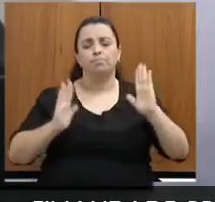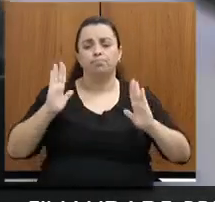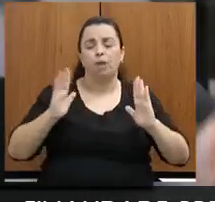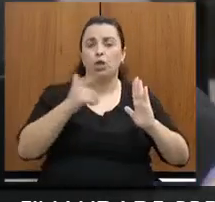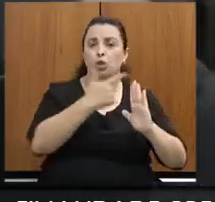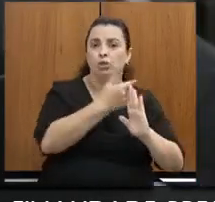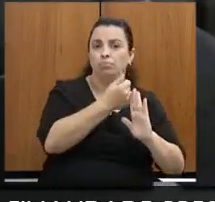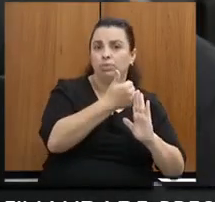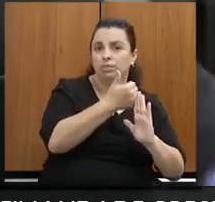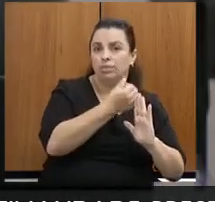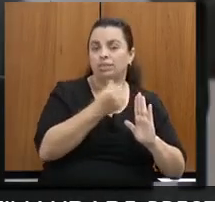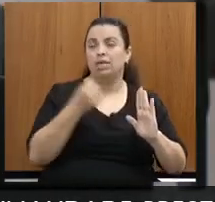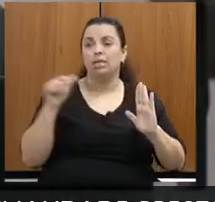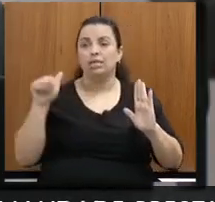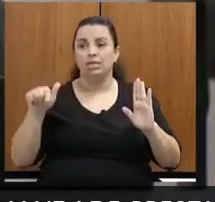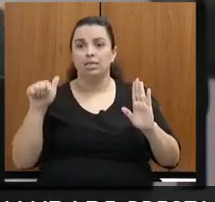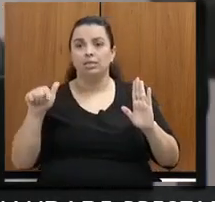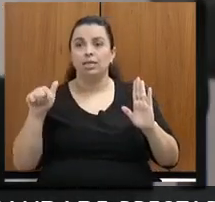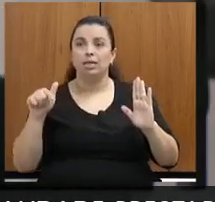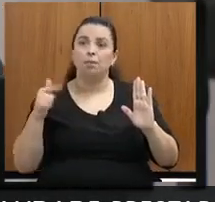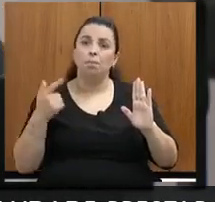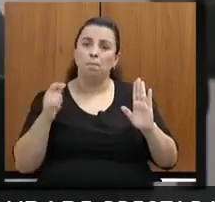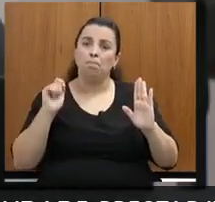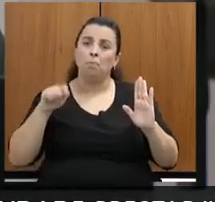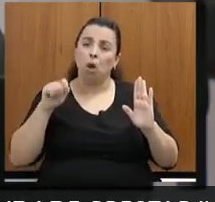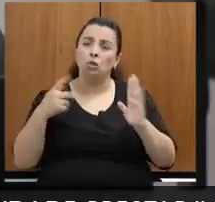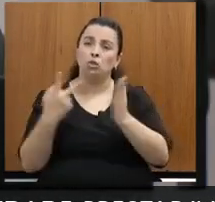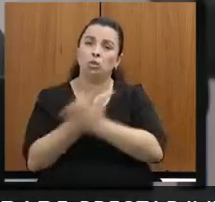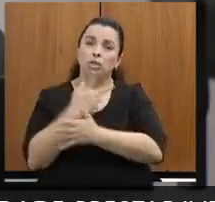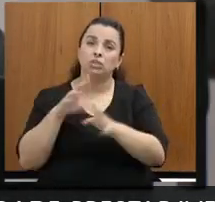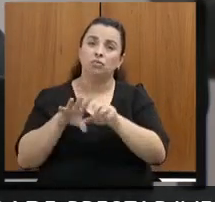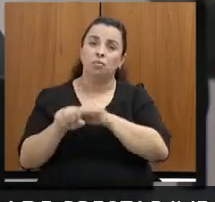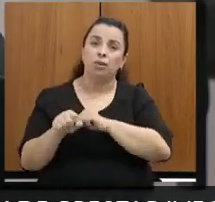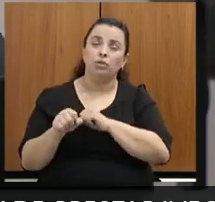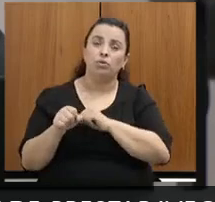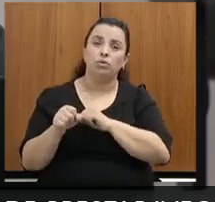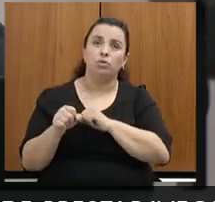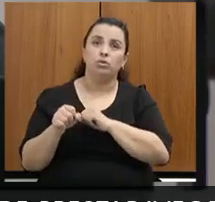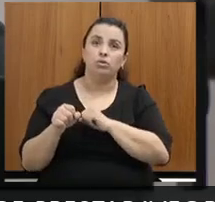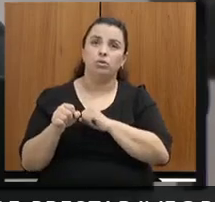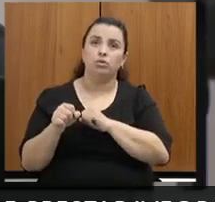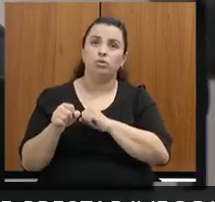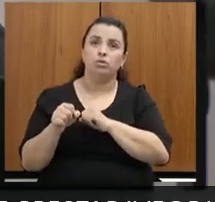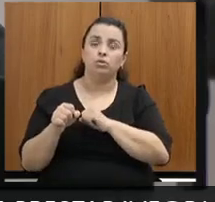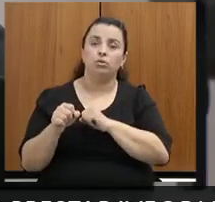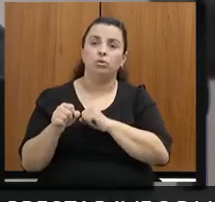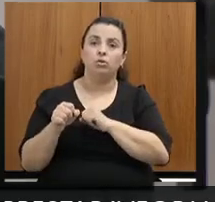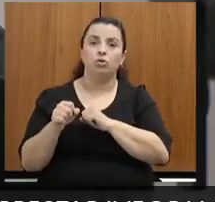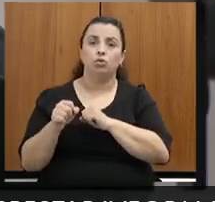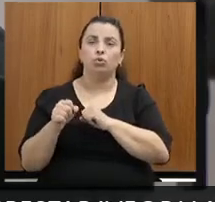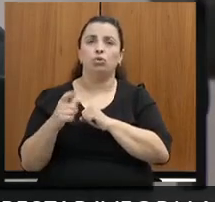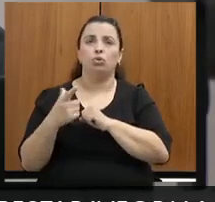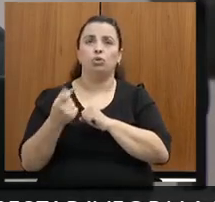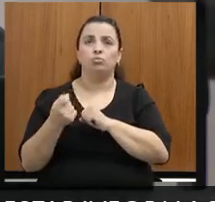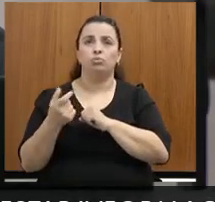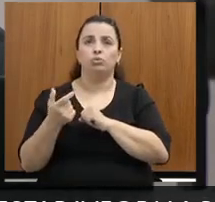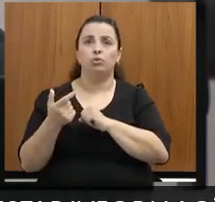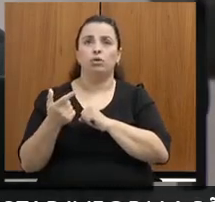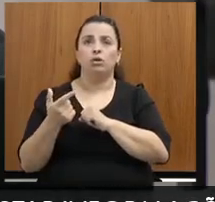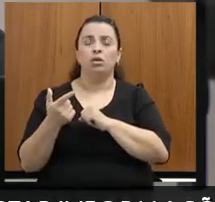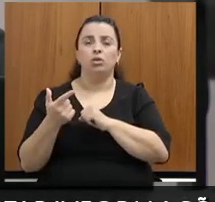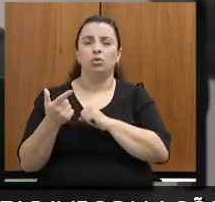de formatura em 2011 Qual o planejamento cronograma para